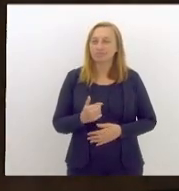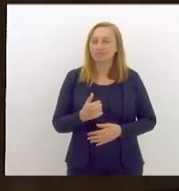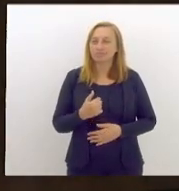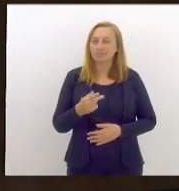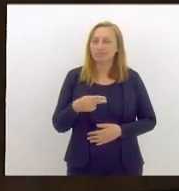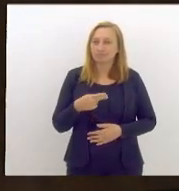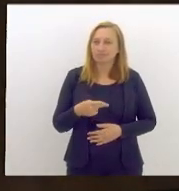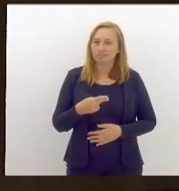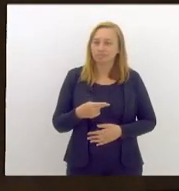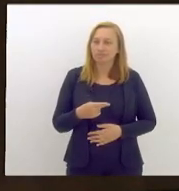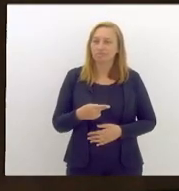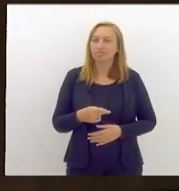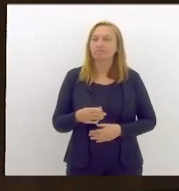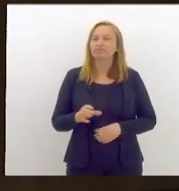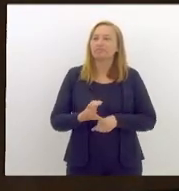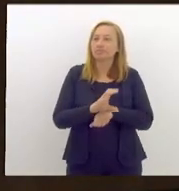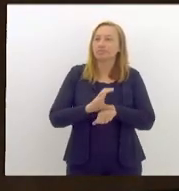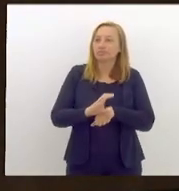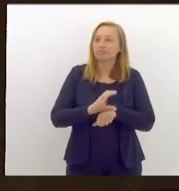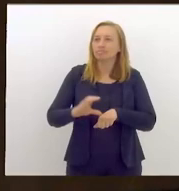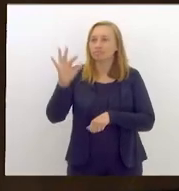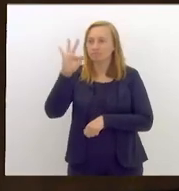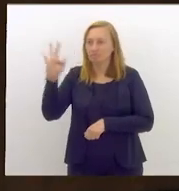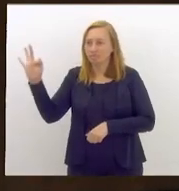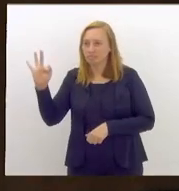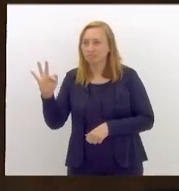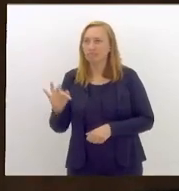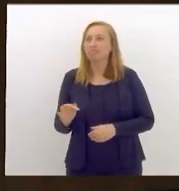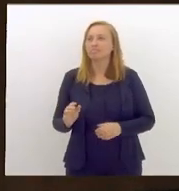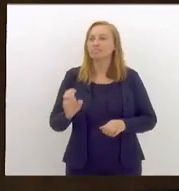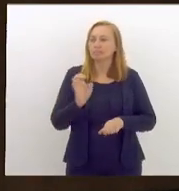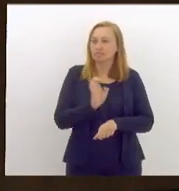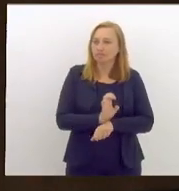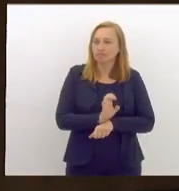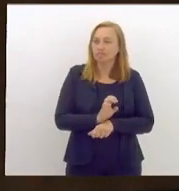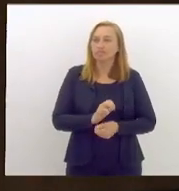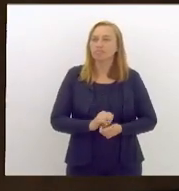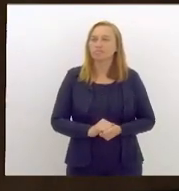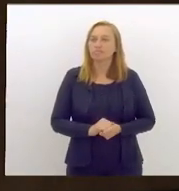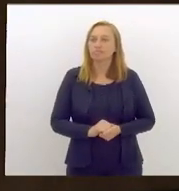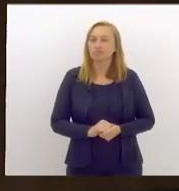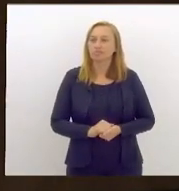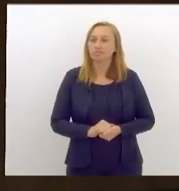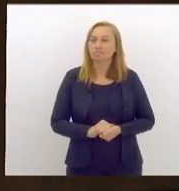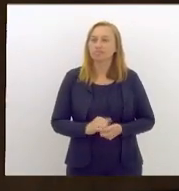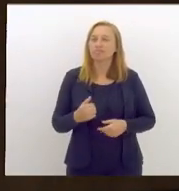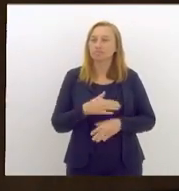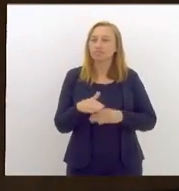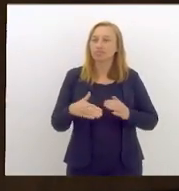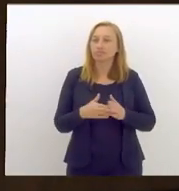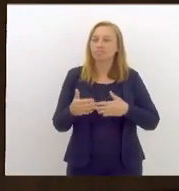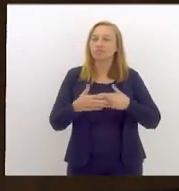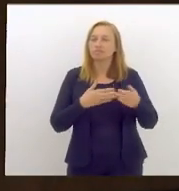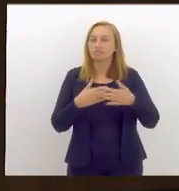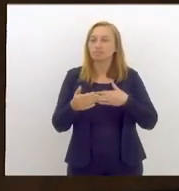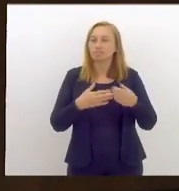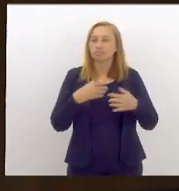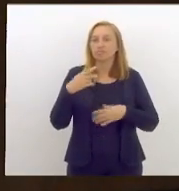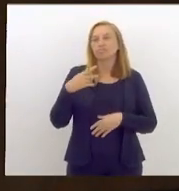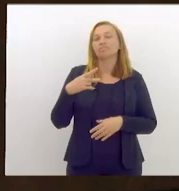tá estampado na Constituição Federal na Constituição do Estado a prerrogativa de todo e qualquer parlamentar